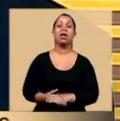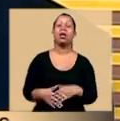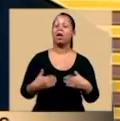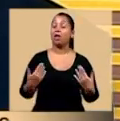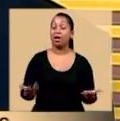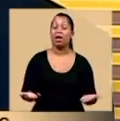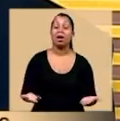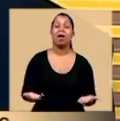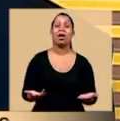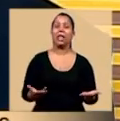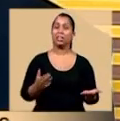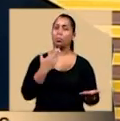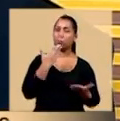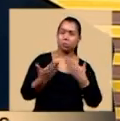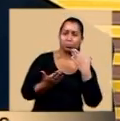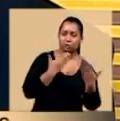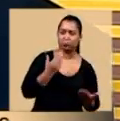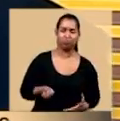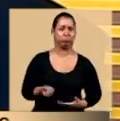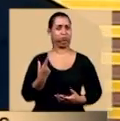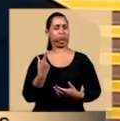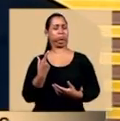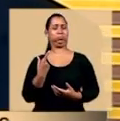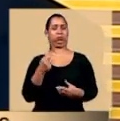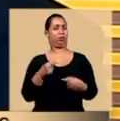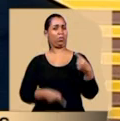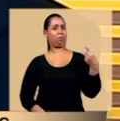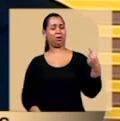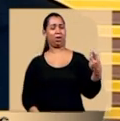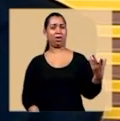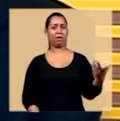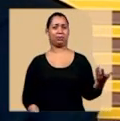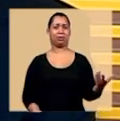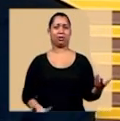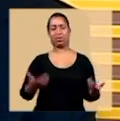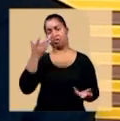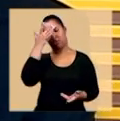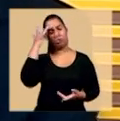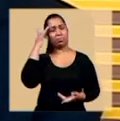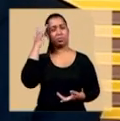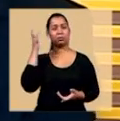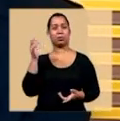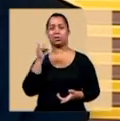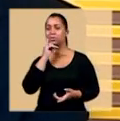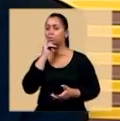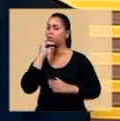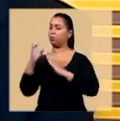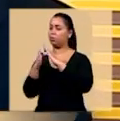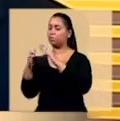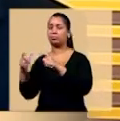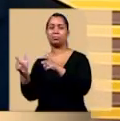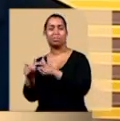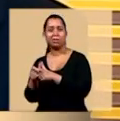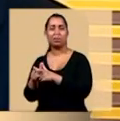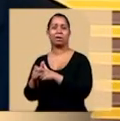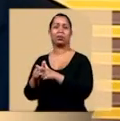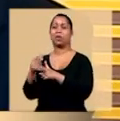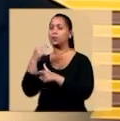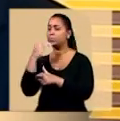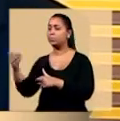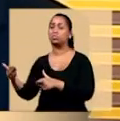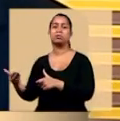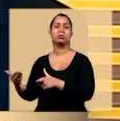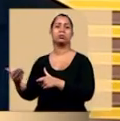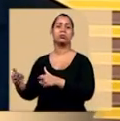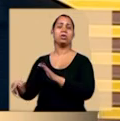uma assim, pretensões absurdas, e você imagine, um empregador pequeno recebe uma notificação